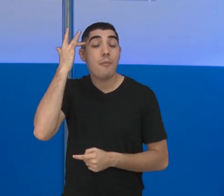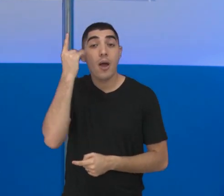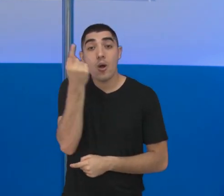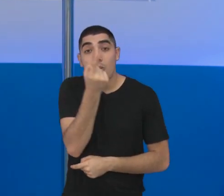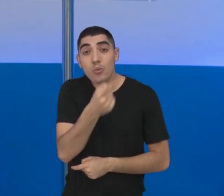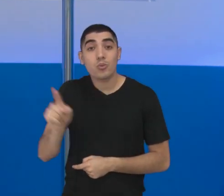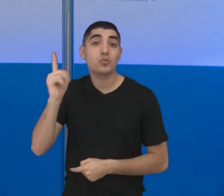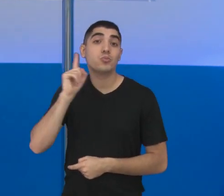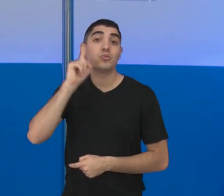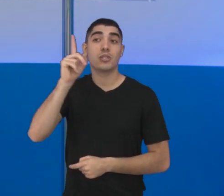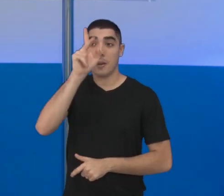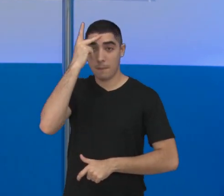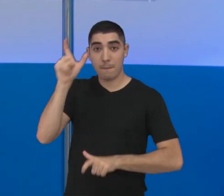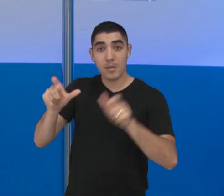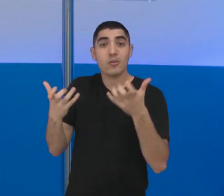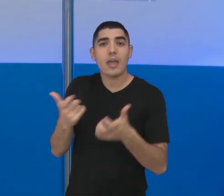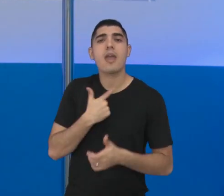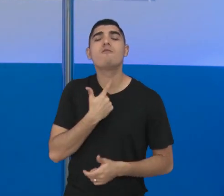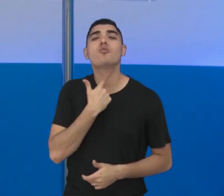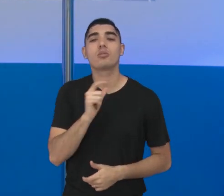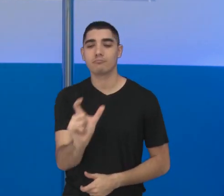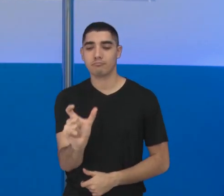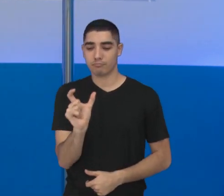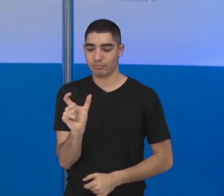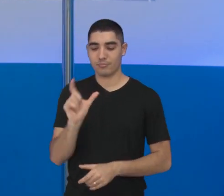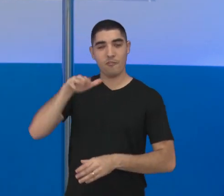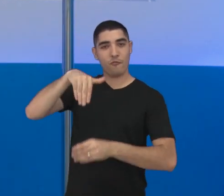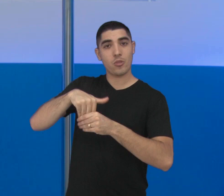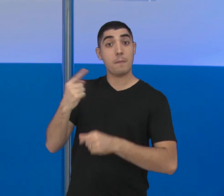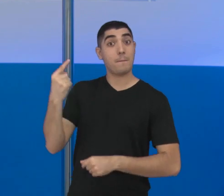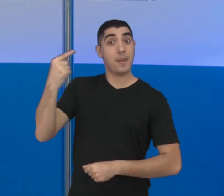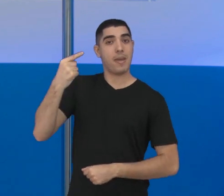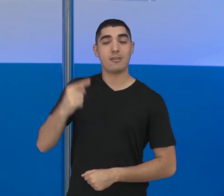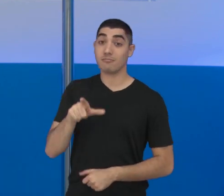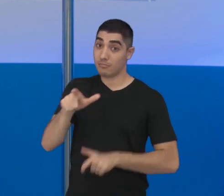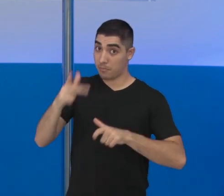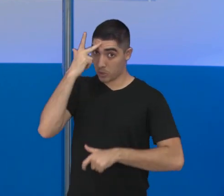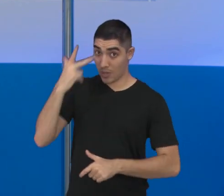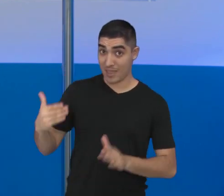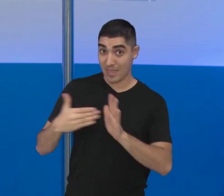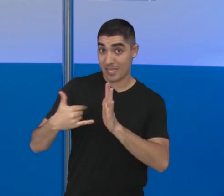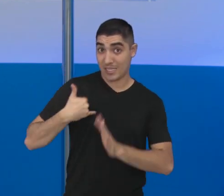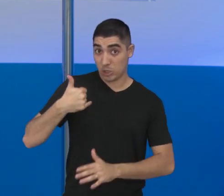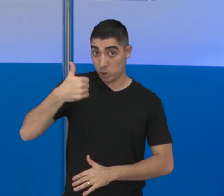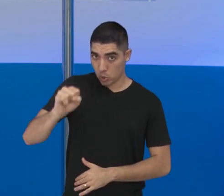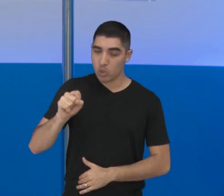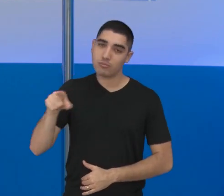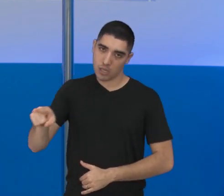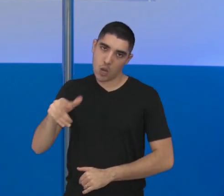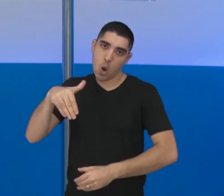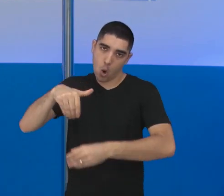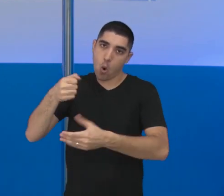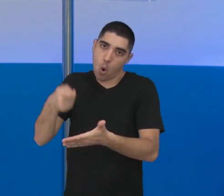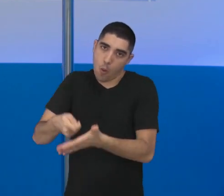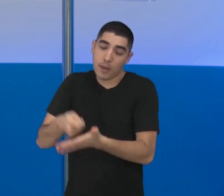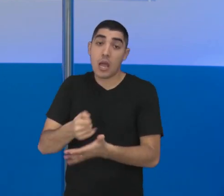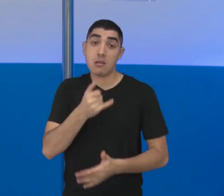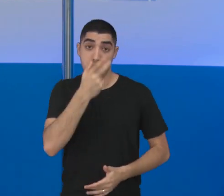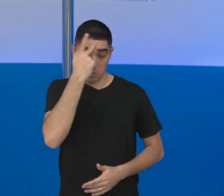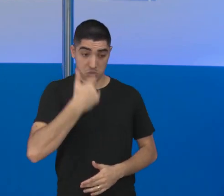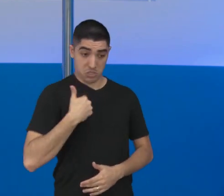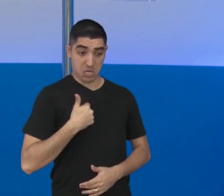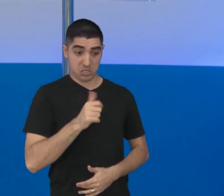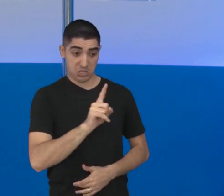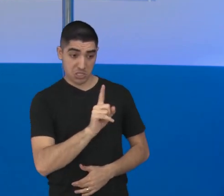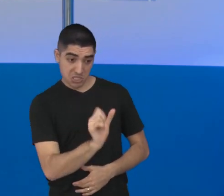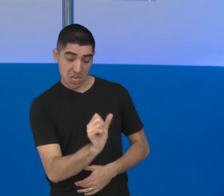Porque amanhã termina o prazo para quem deseja tirar o primeiro título. Isso vale tanto para quem completa 18 anos, aí é obrigado a votar, como para